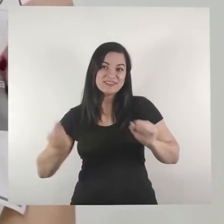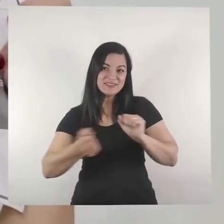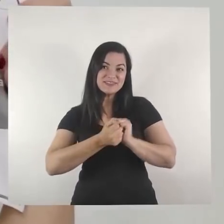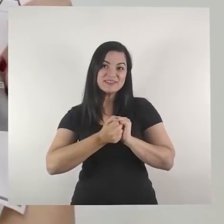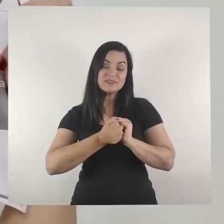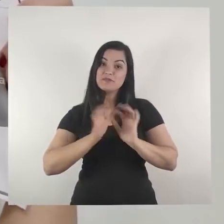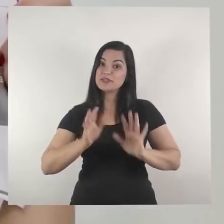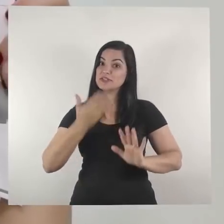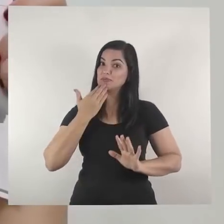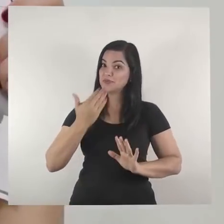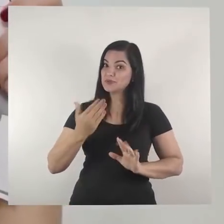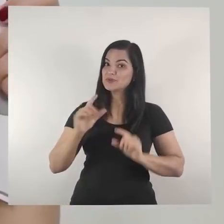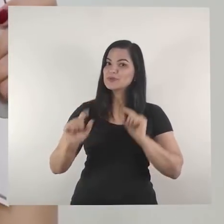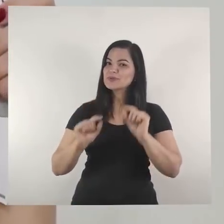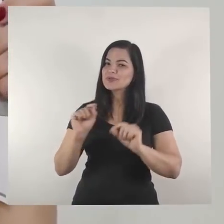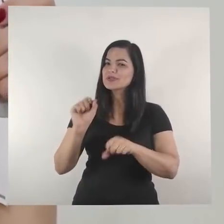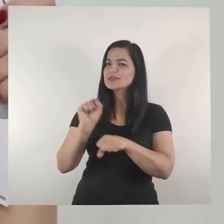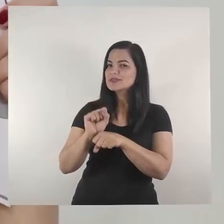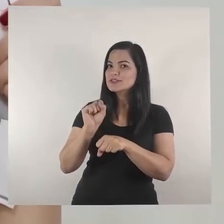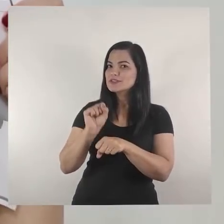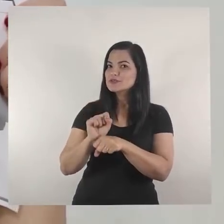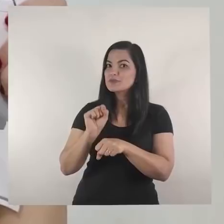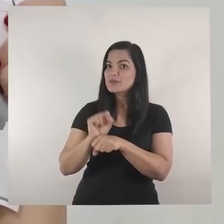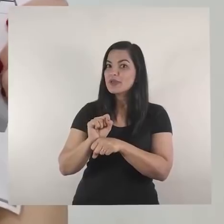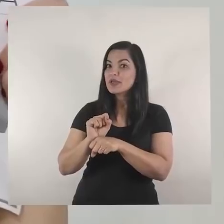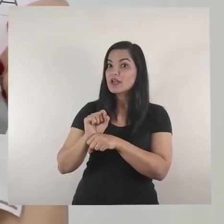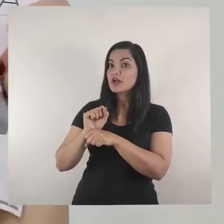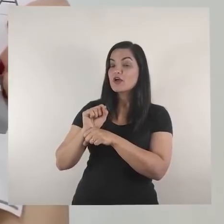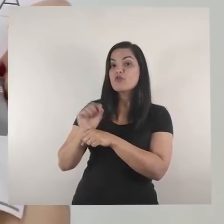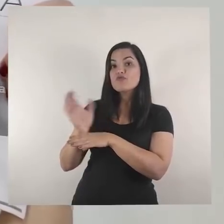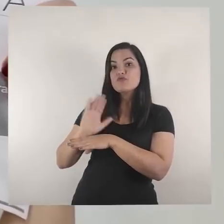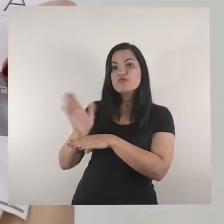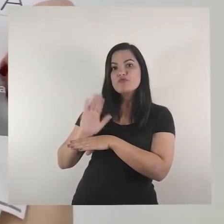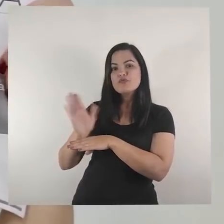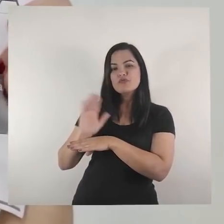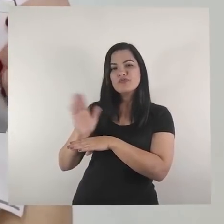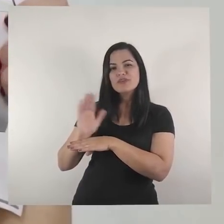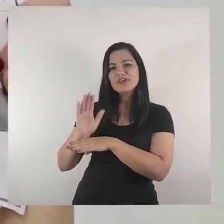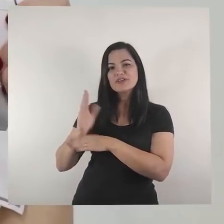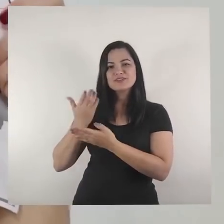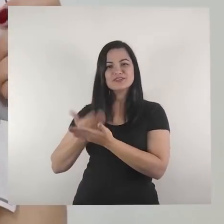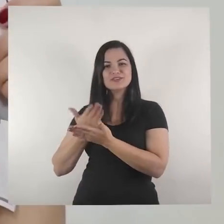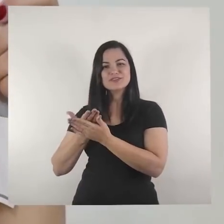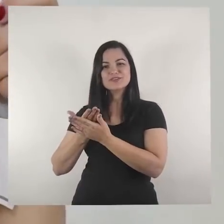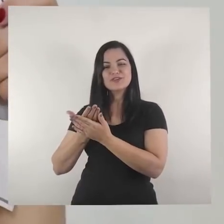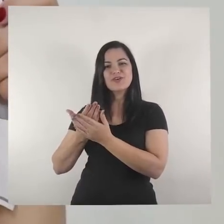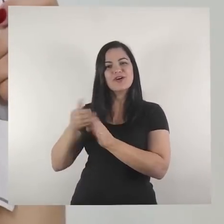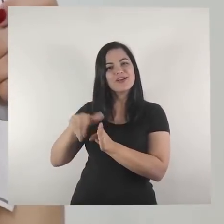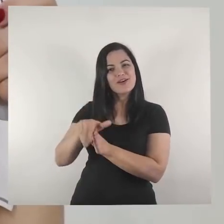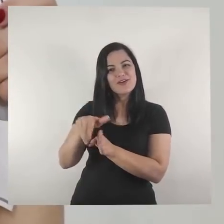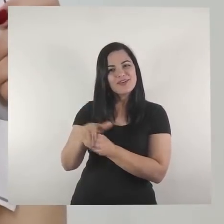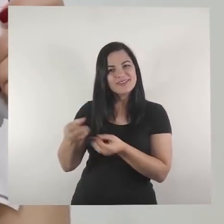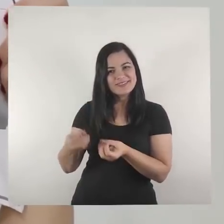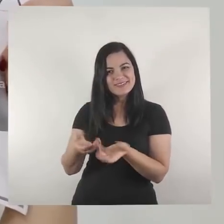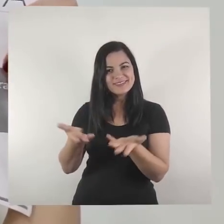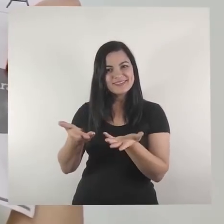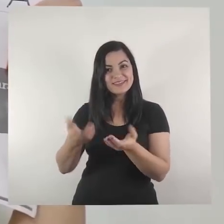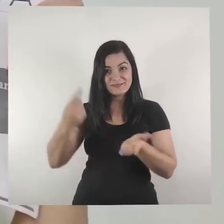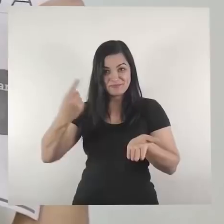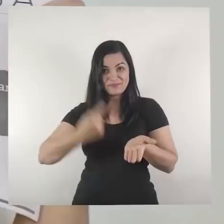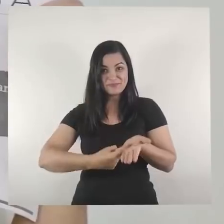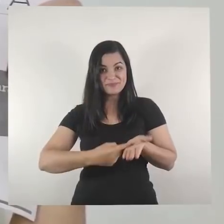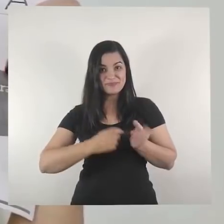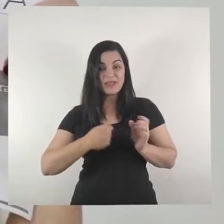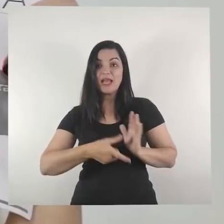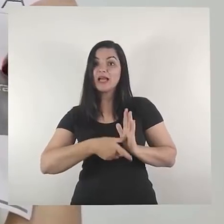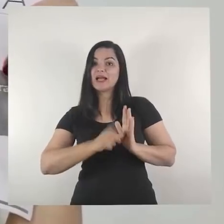uma coisa, hein? Espera sempre o vídeo orientação da escola antes de fazer, combinado? Mas